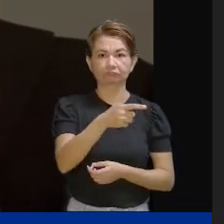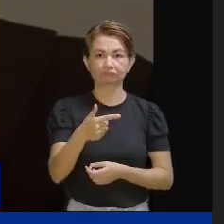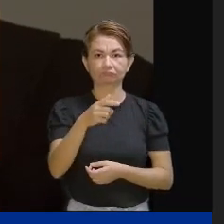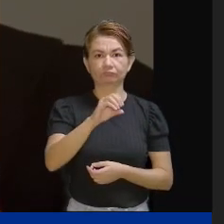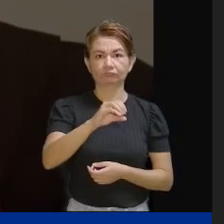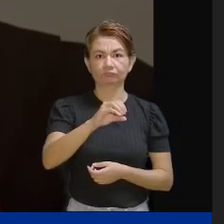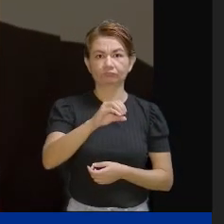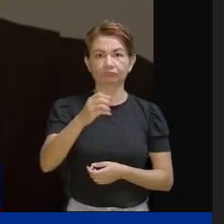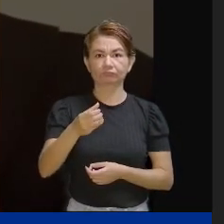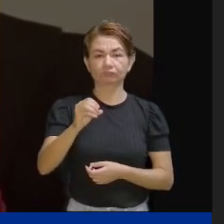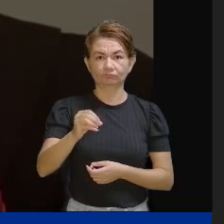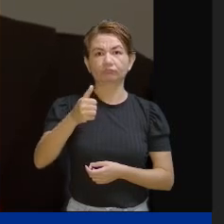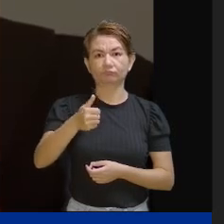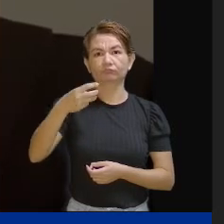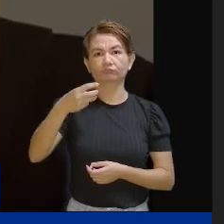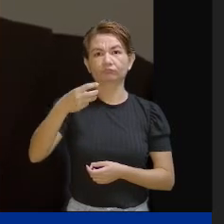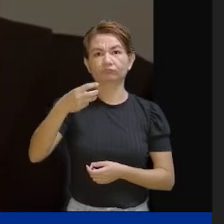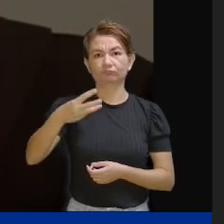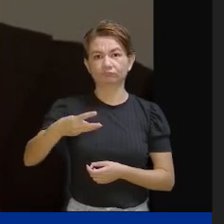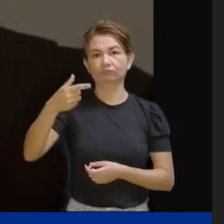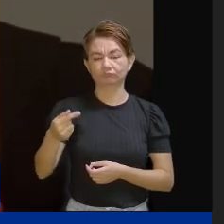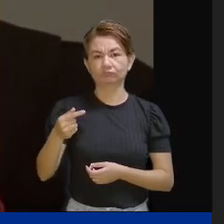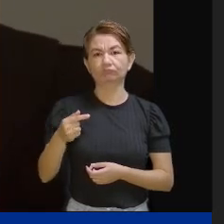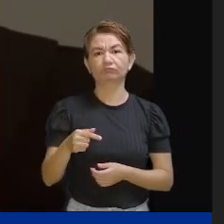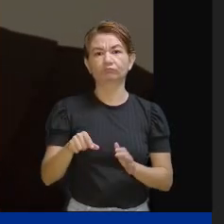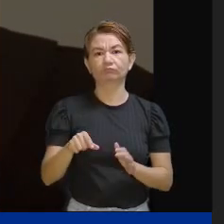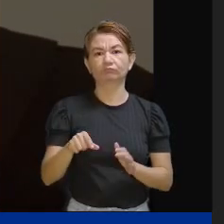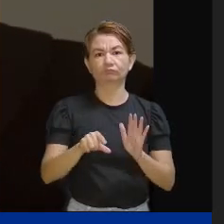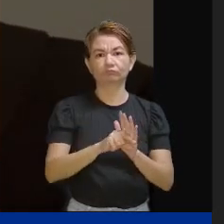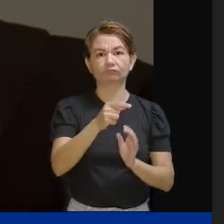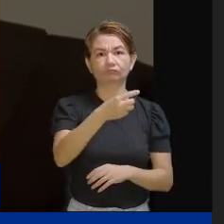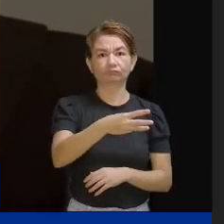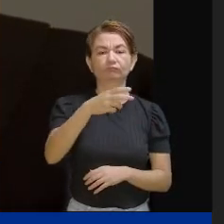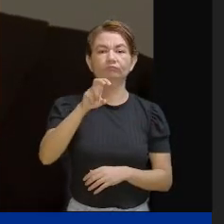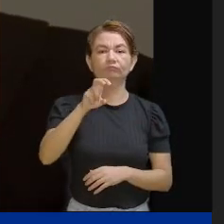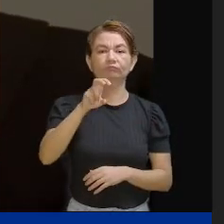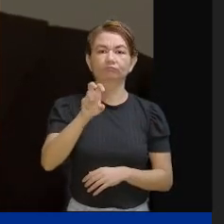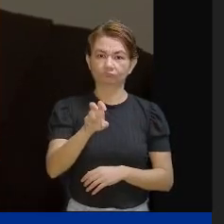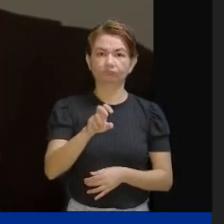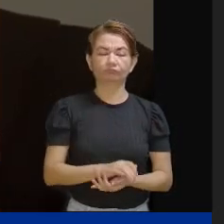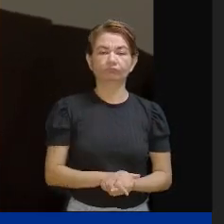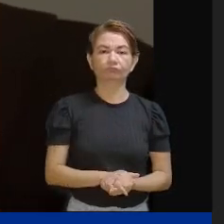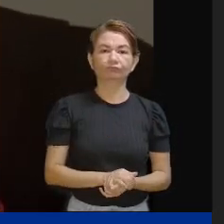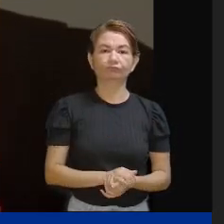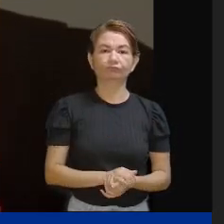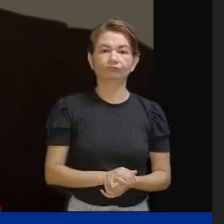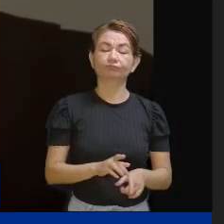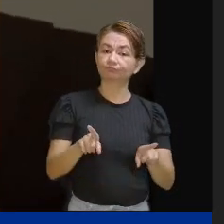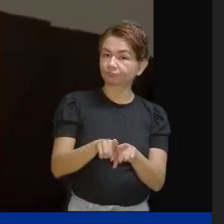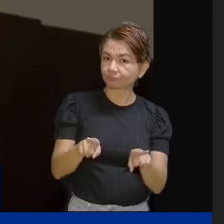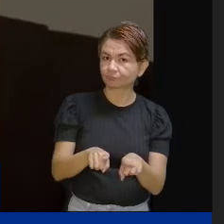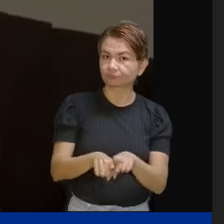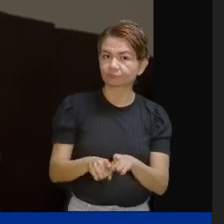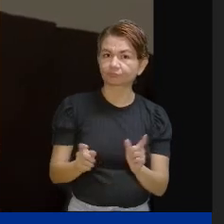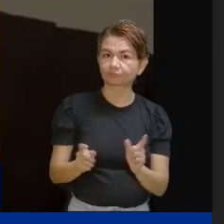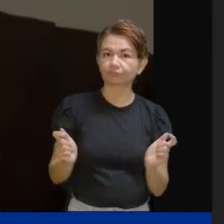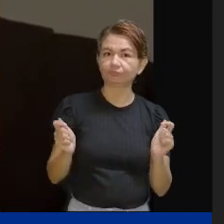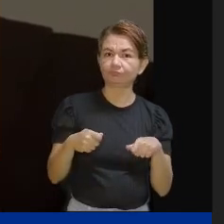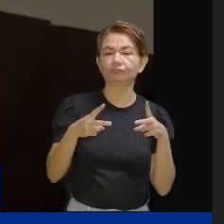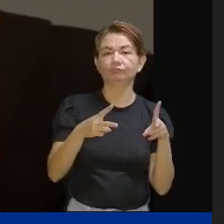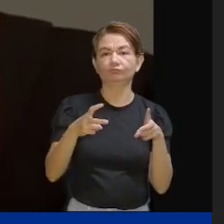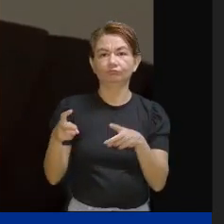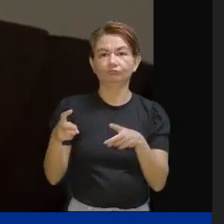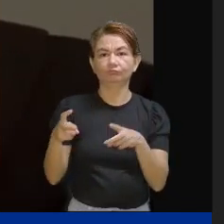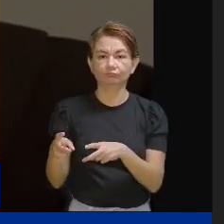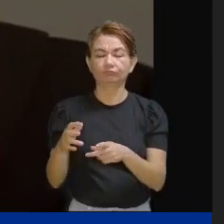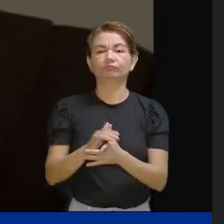52.00.137, no parágrafo 35. Além do mais, excelências, como podemos constatar nas